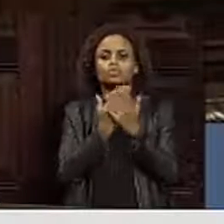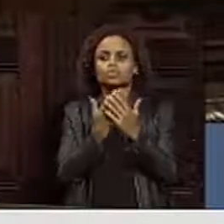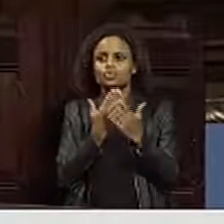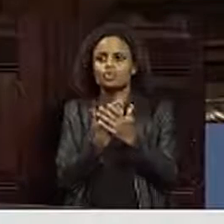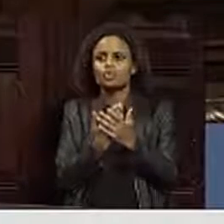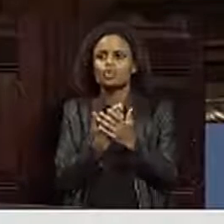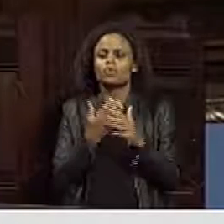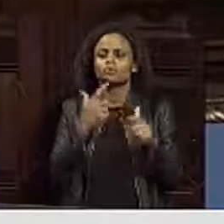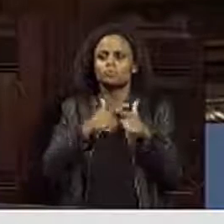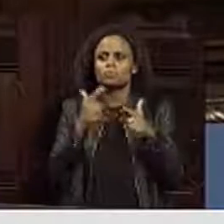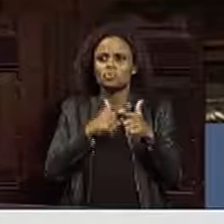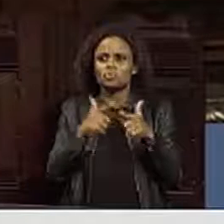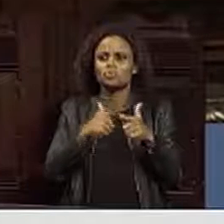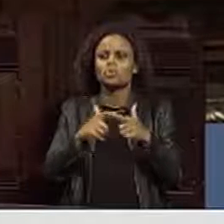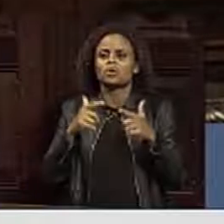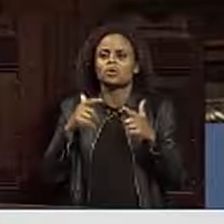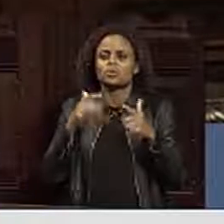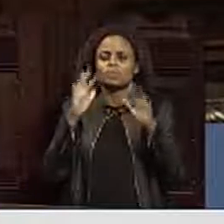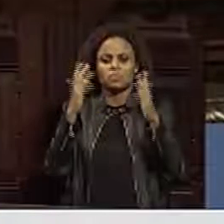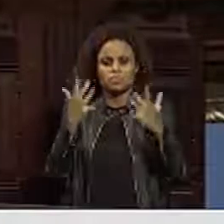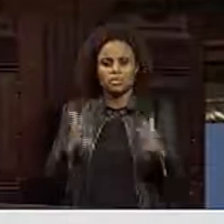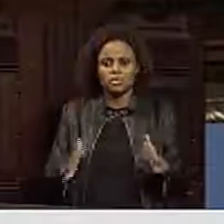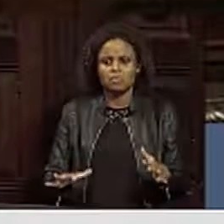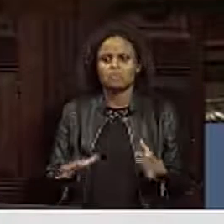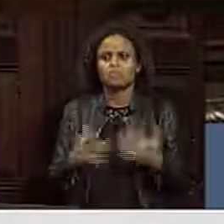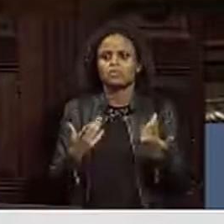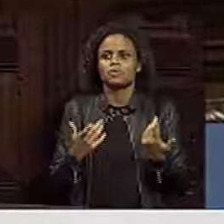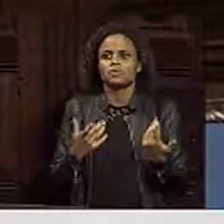Todas elas passando